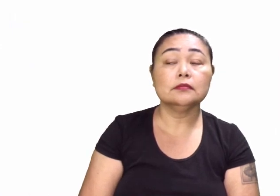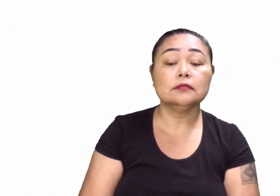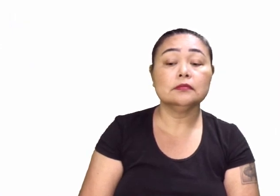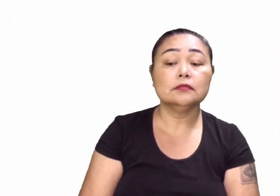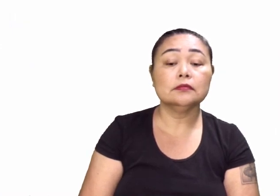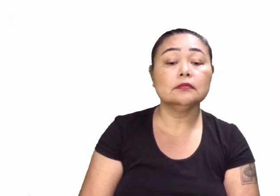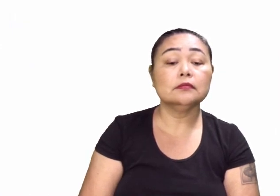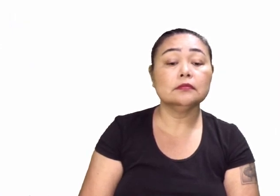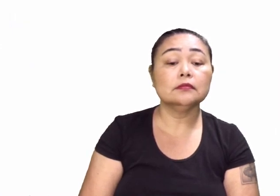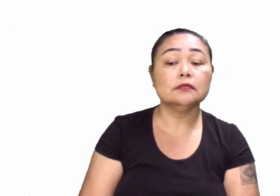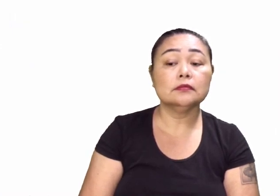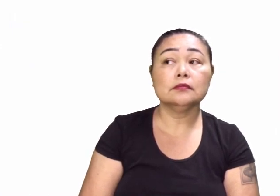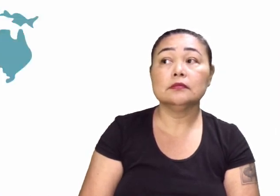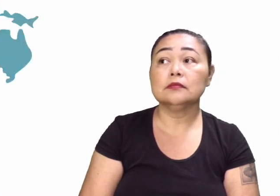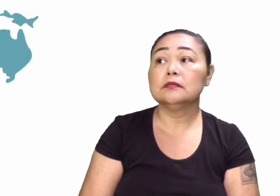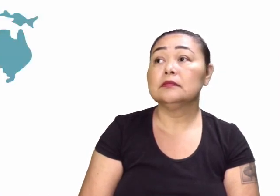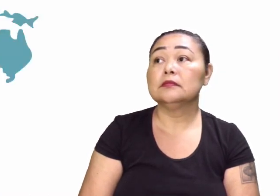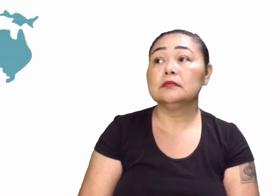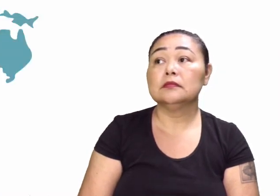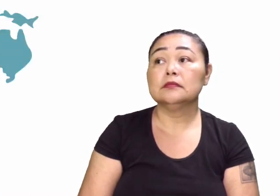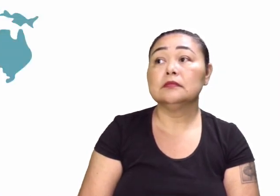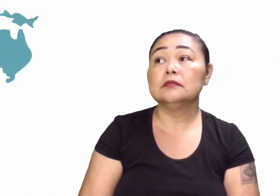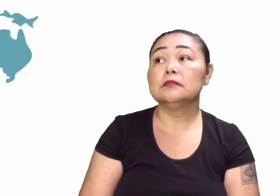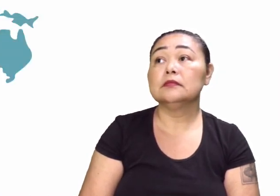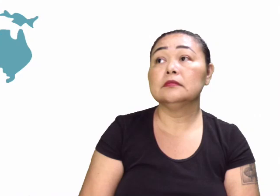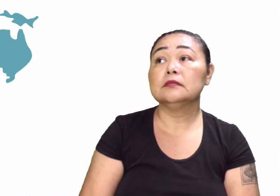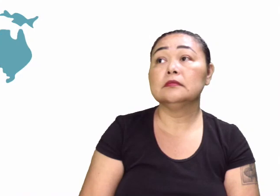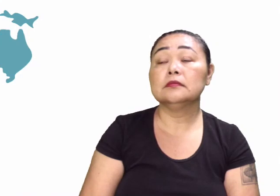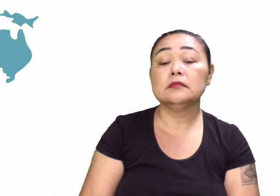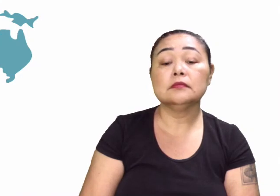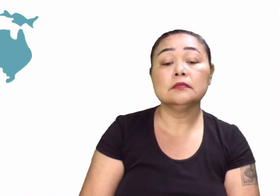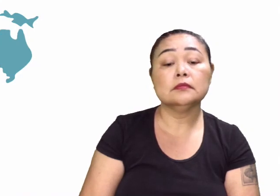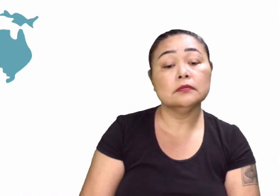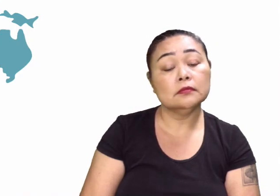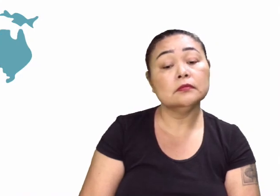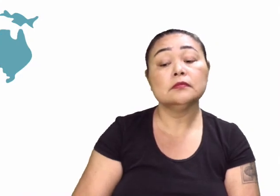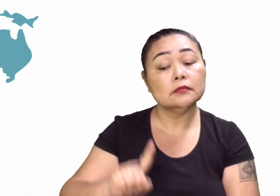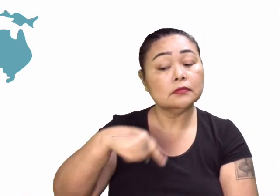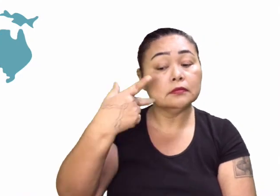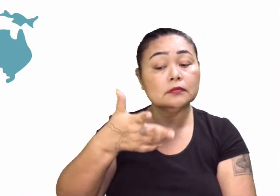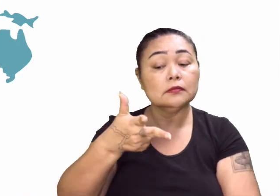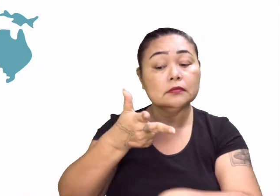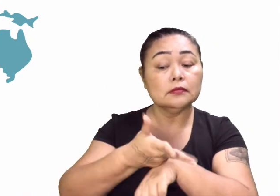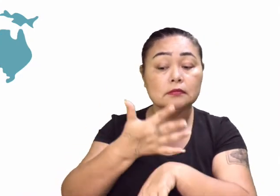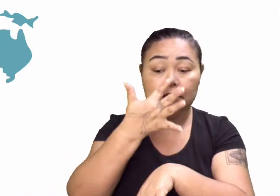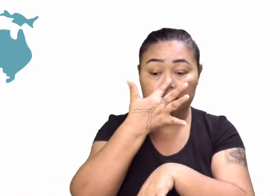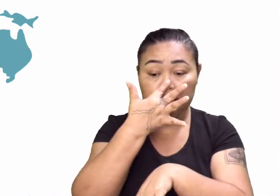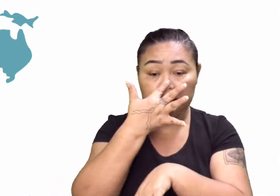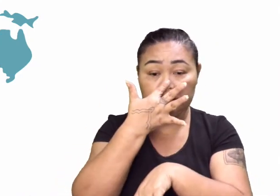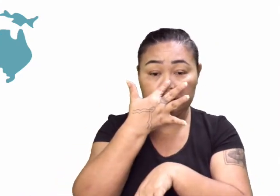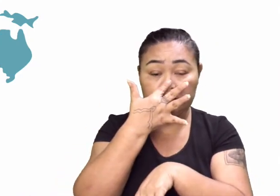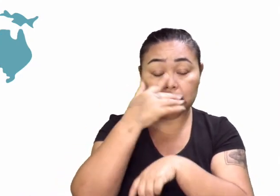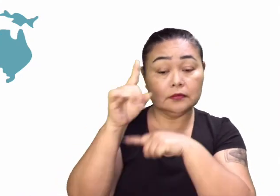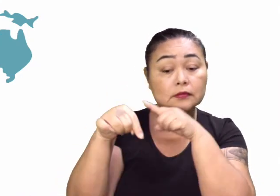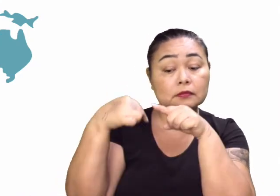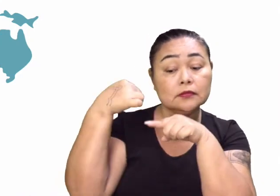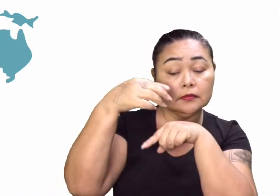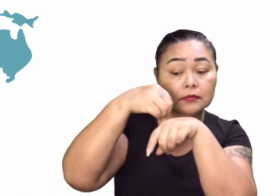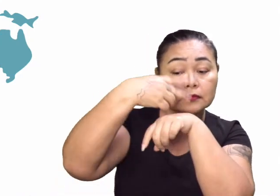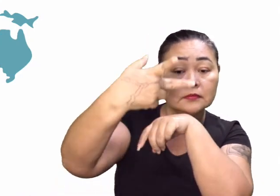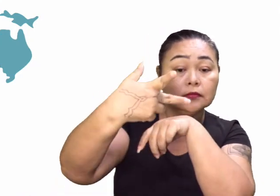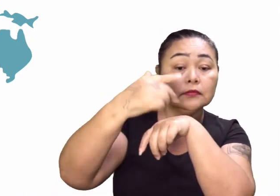E aí, galera? Vamos lá, avançando. A gente vai assistir daqui a pouco uma